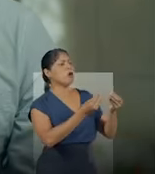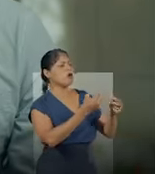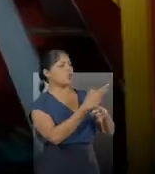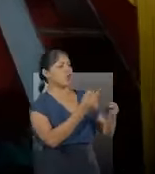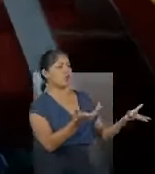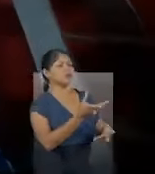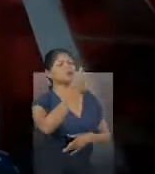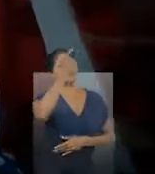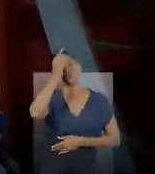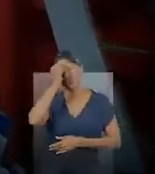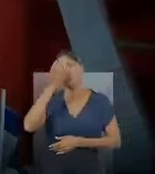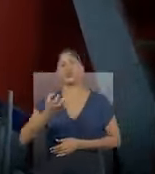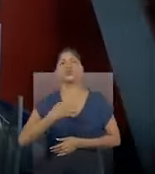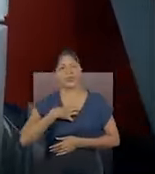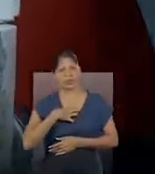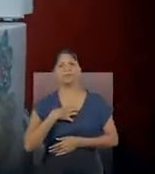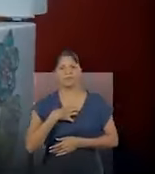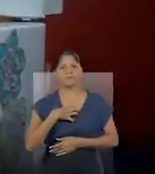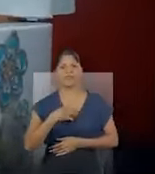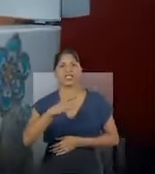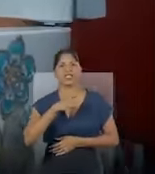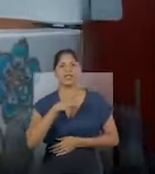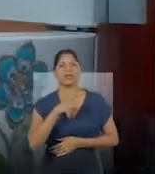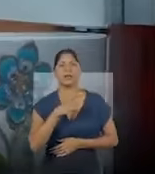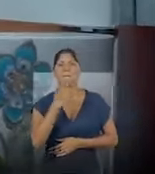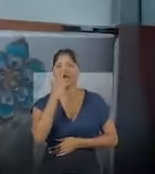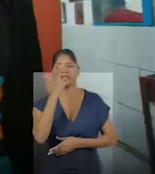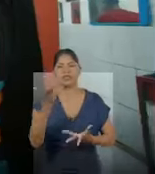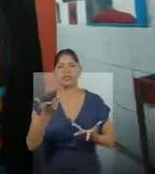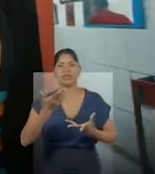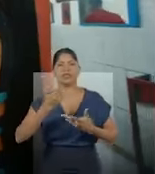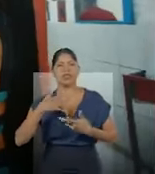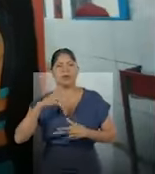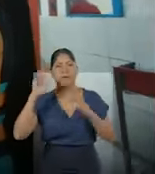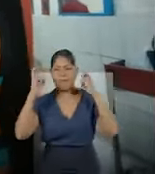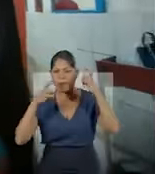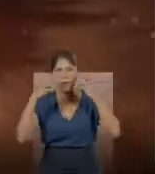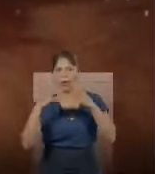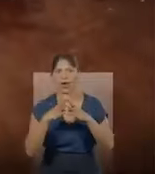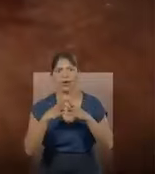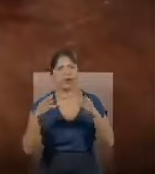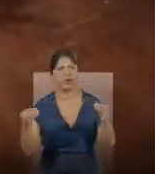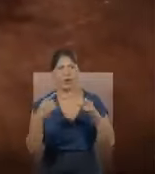muito grande, né? Tirar uma tonelada de peso das costas. O projeto, né,